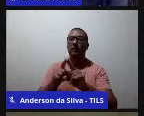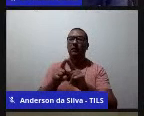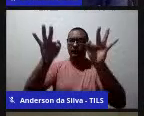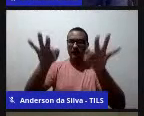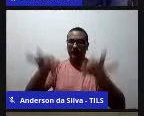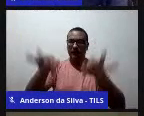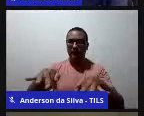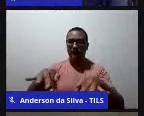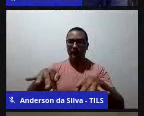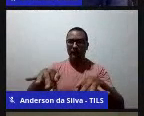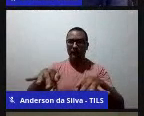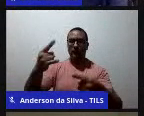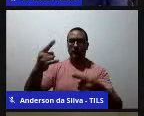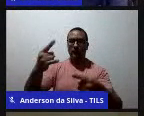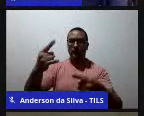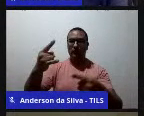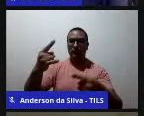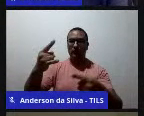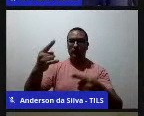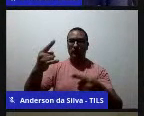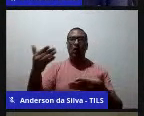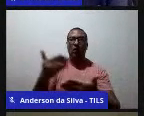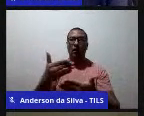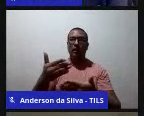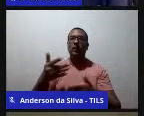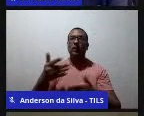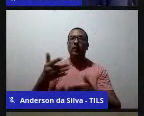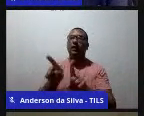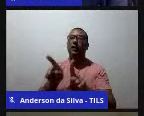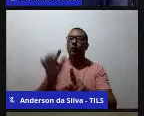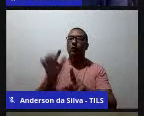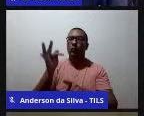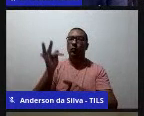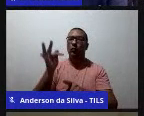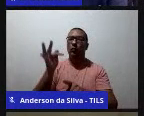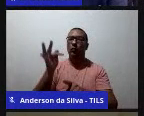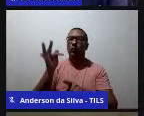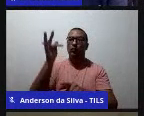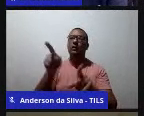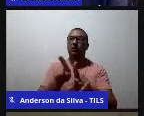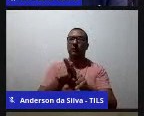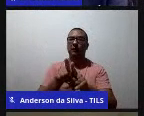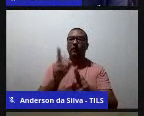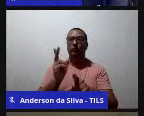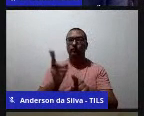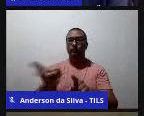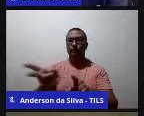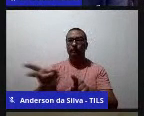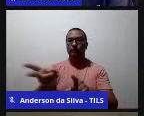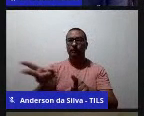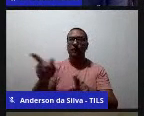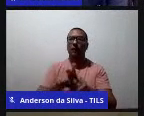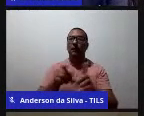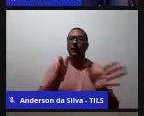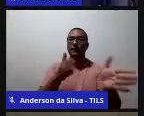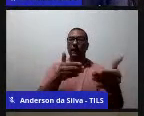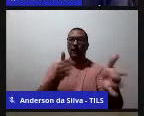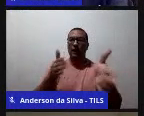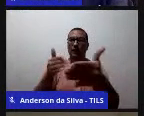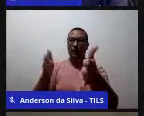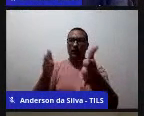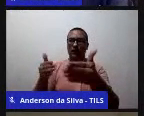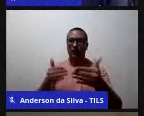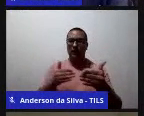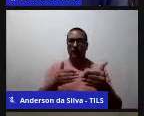aqui. Fica o convite para as nossas demais atrações, né, durante a semana. O ensalamento das apresentações de trabalhos